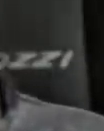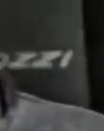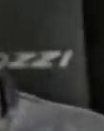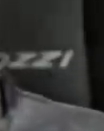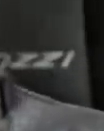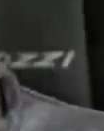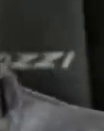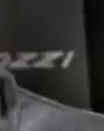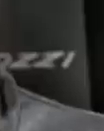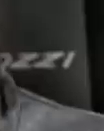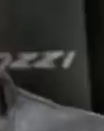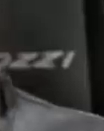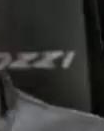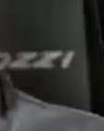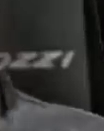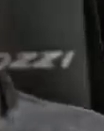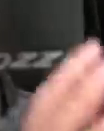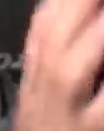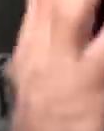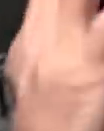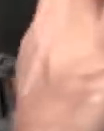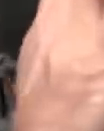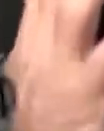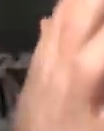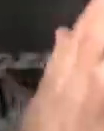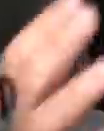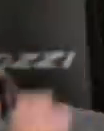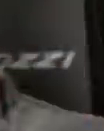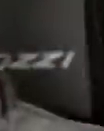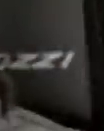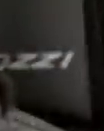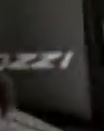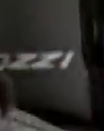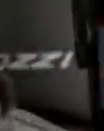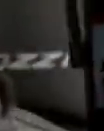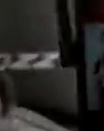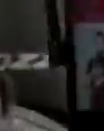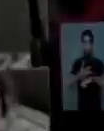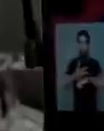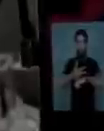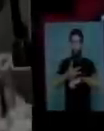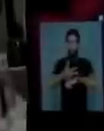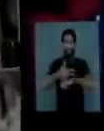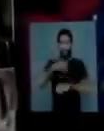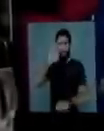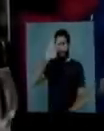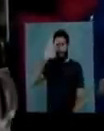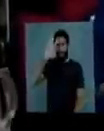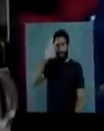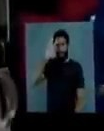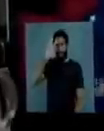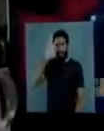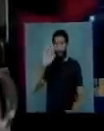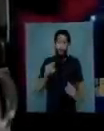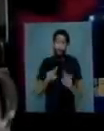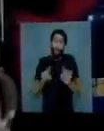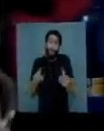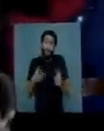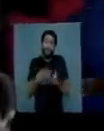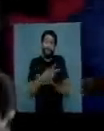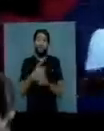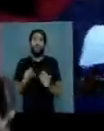sujo ficou meio feio ficou meio estranho né na terça-feira coincidentemente